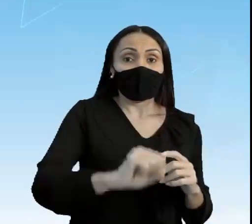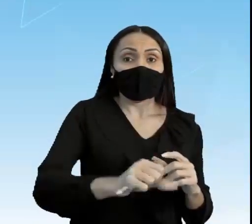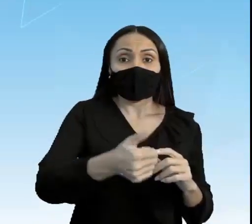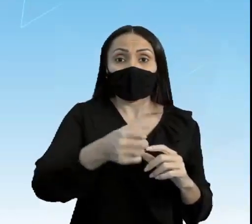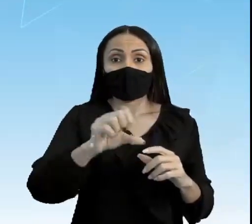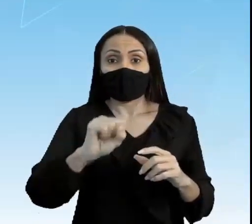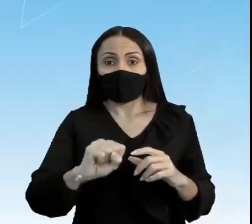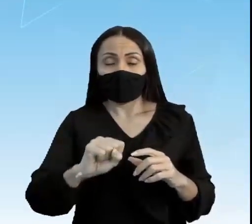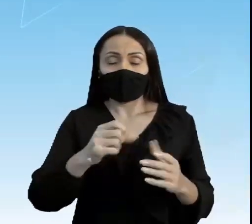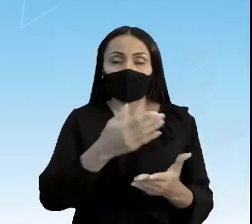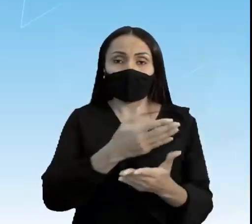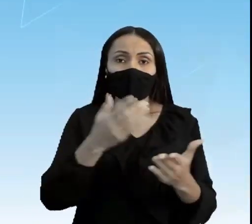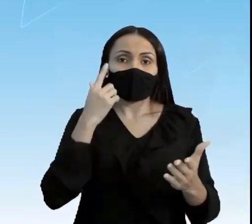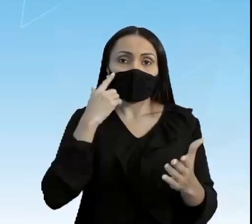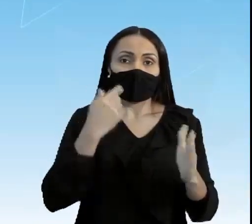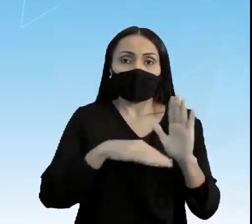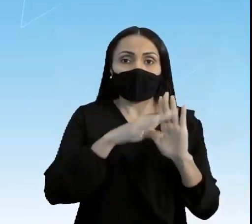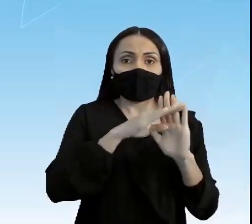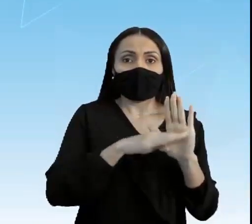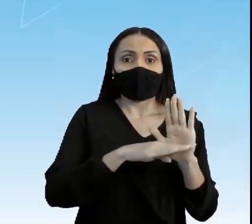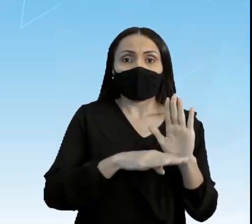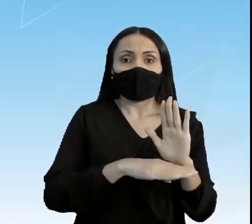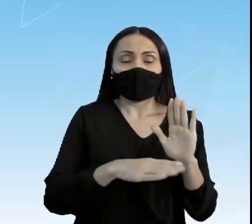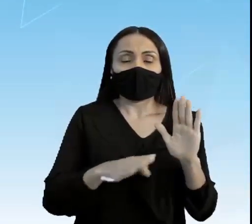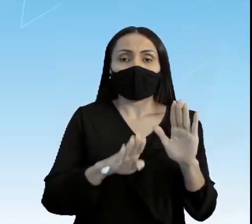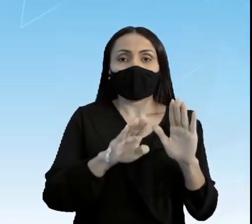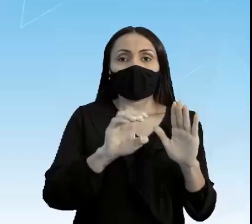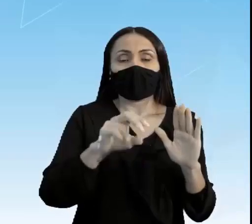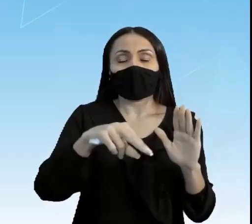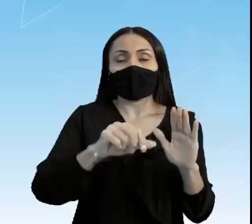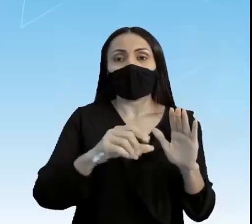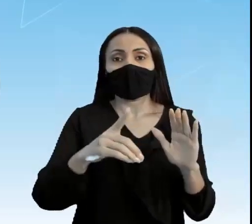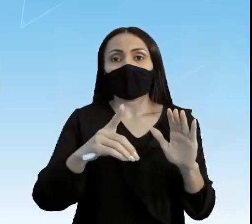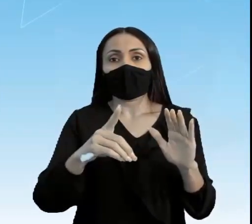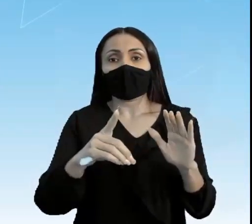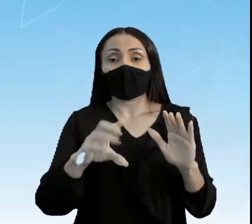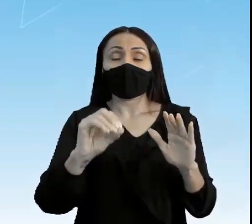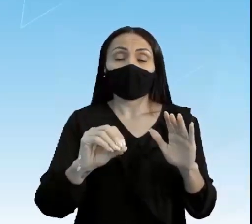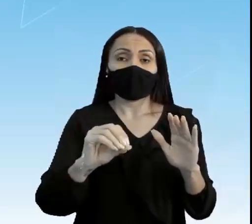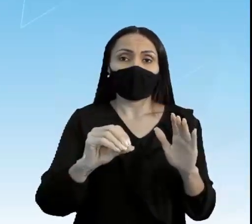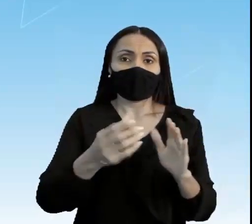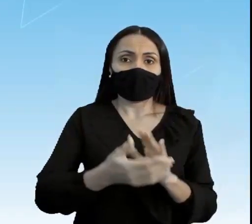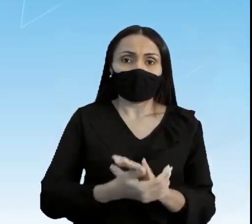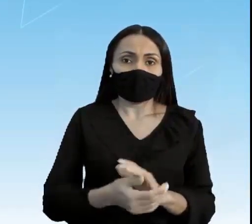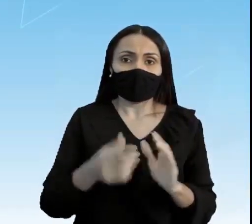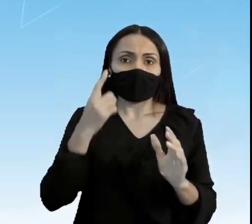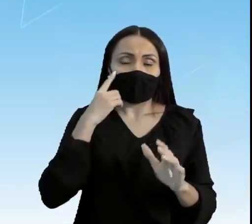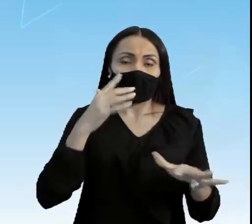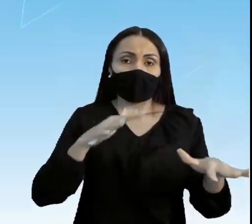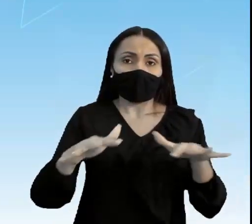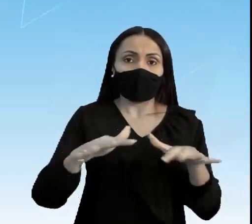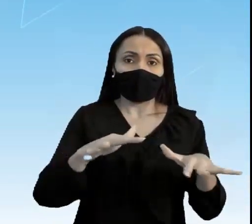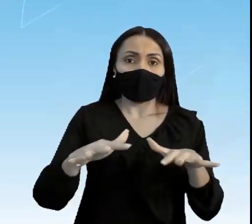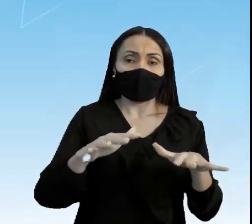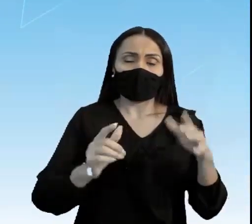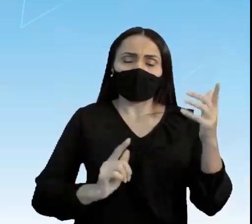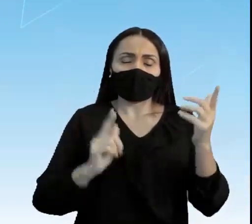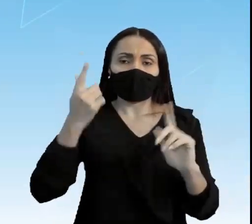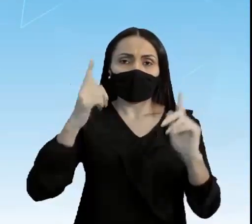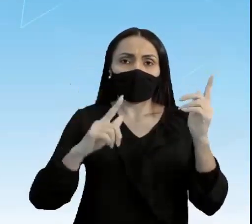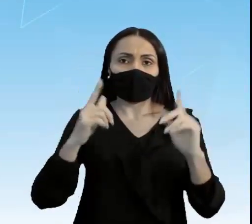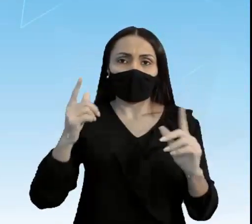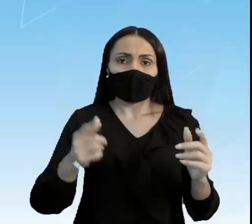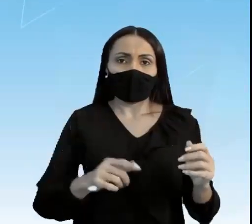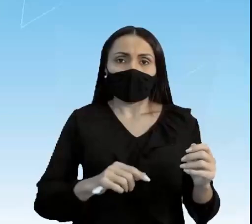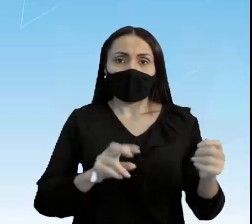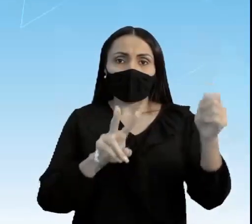1818, proclamada por Bernardo, né, e líder do movimento chileno, 2 meses